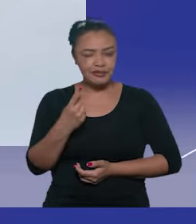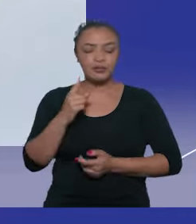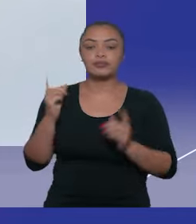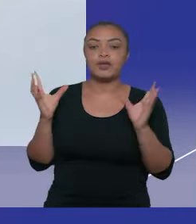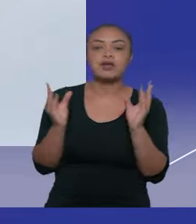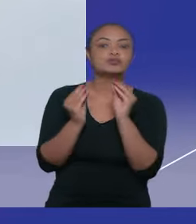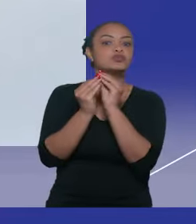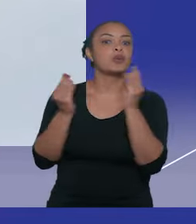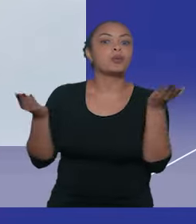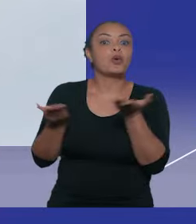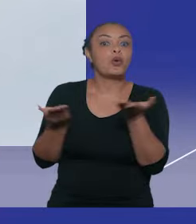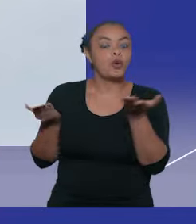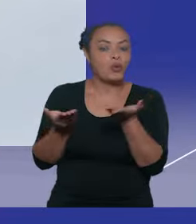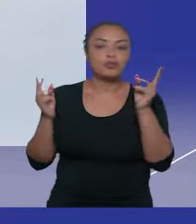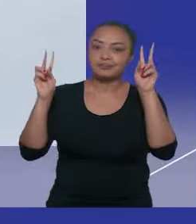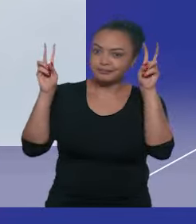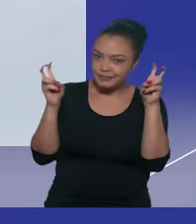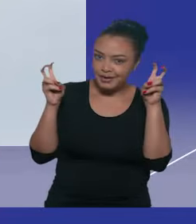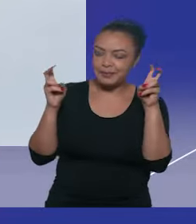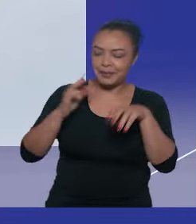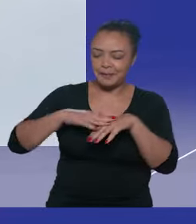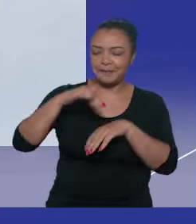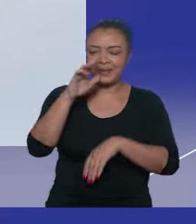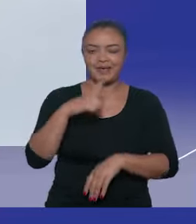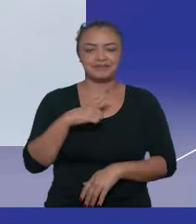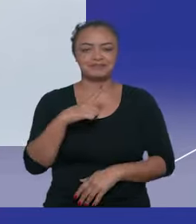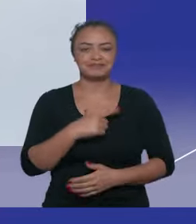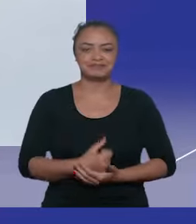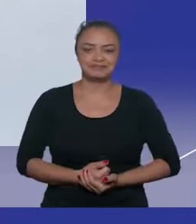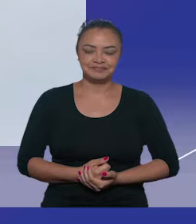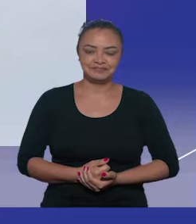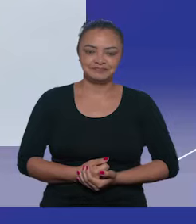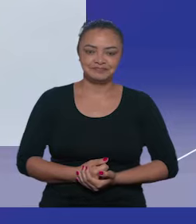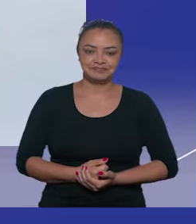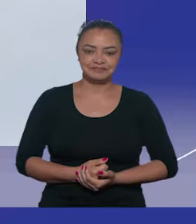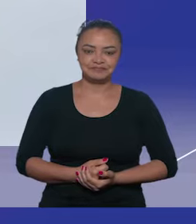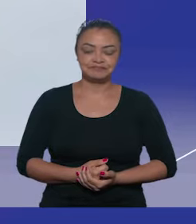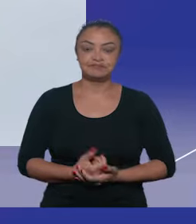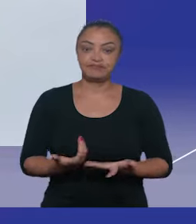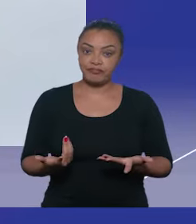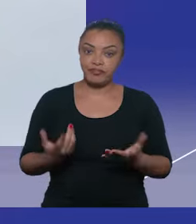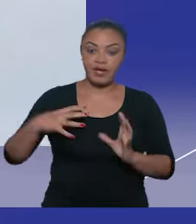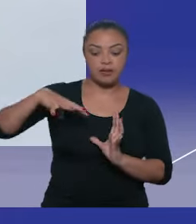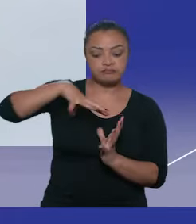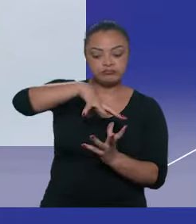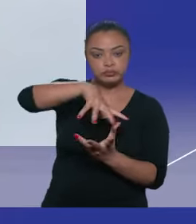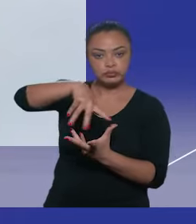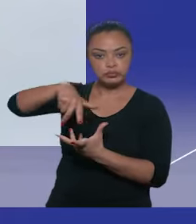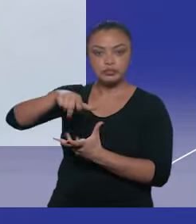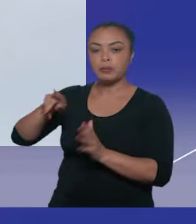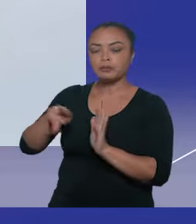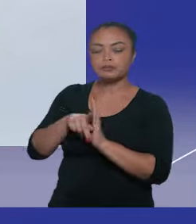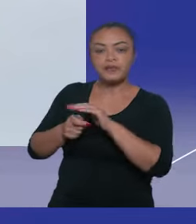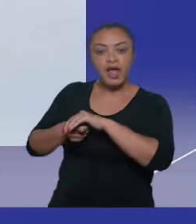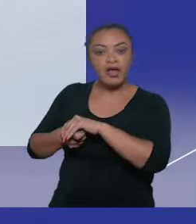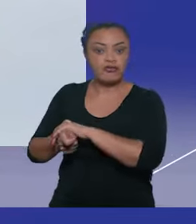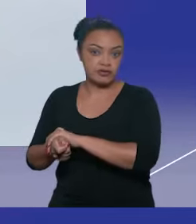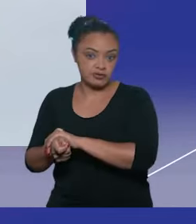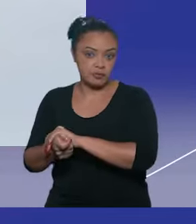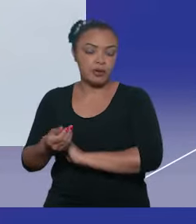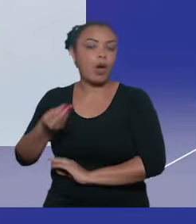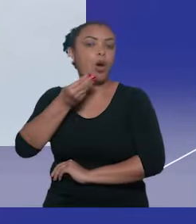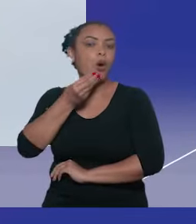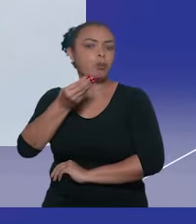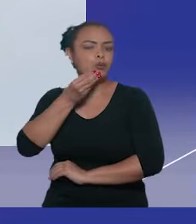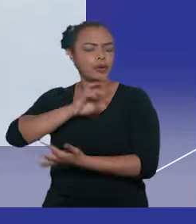um pouco dos destaques de hoje, mas fica comigo que tem muito mais. O mundo dos investimentos oferece